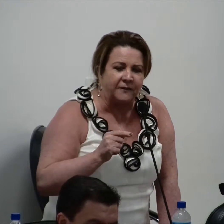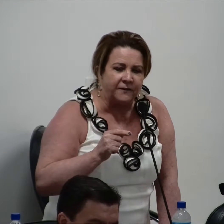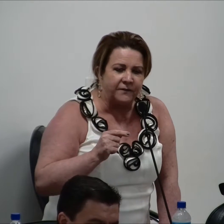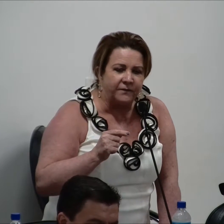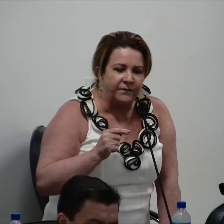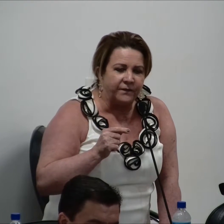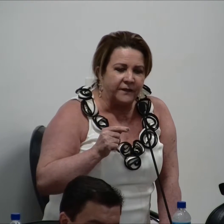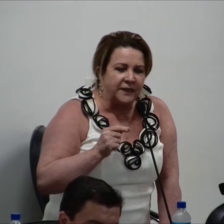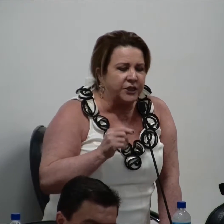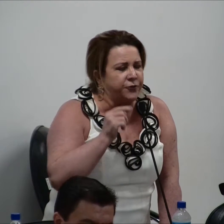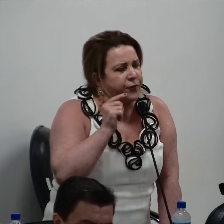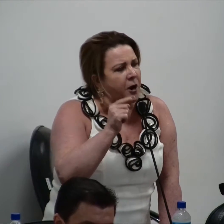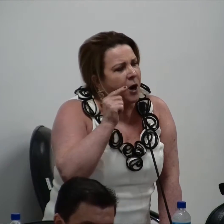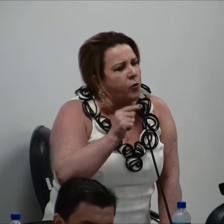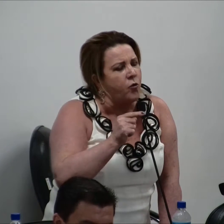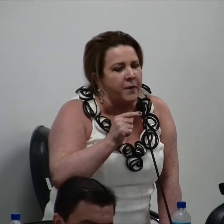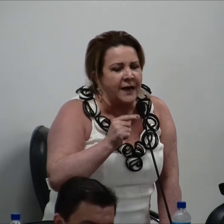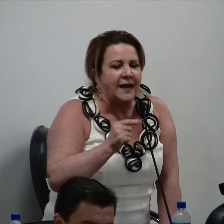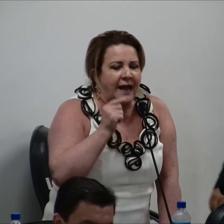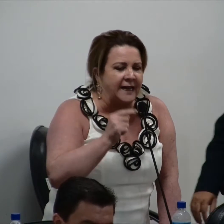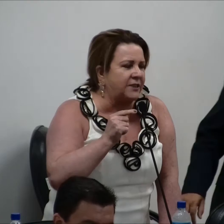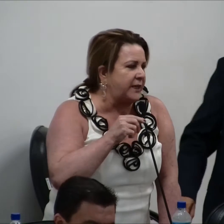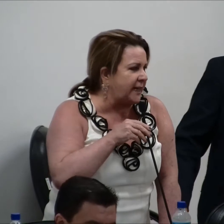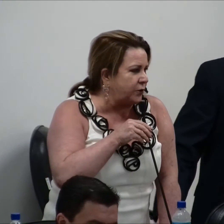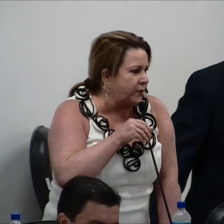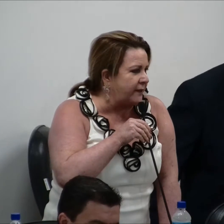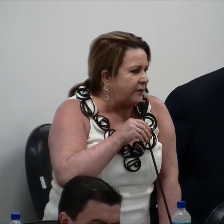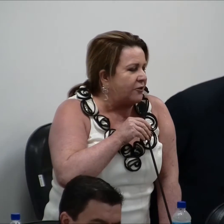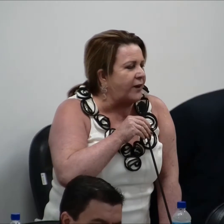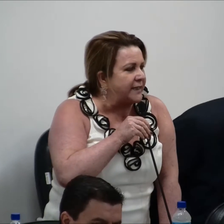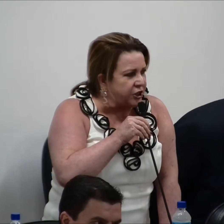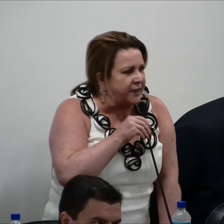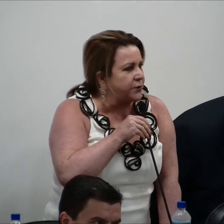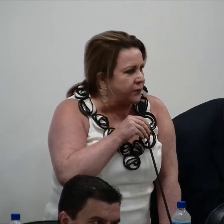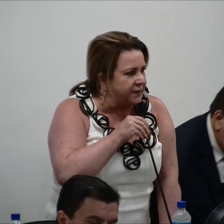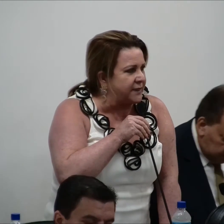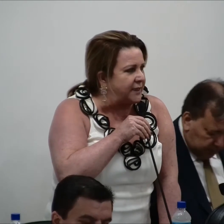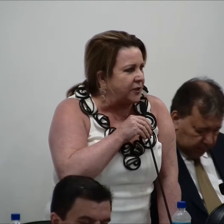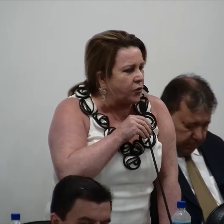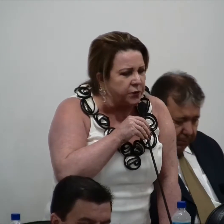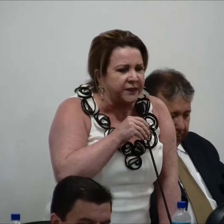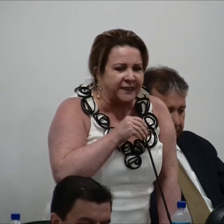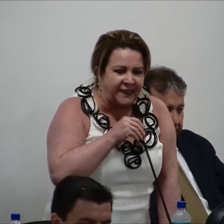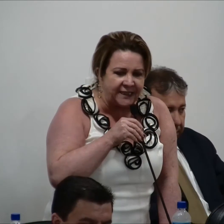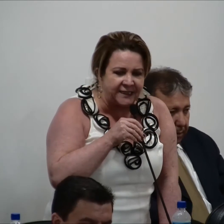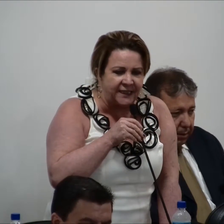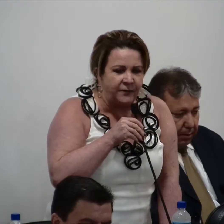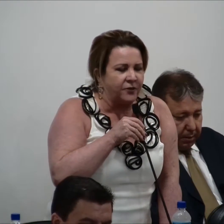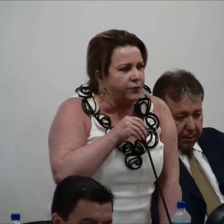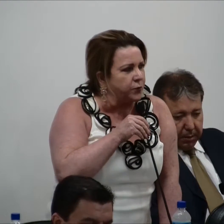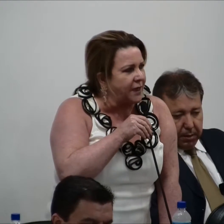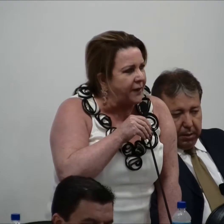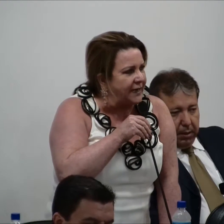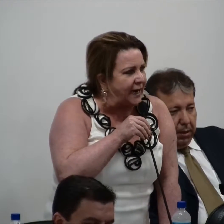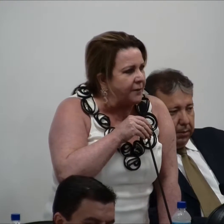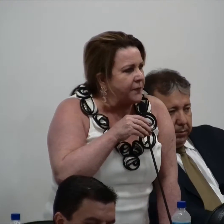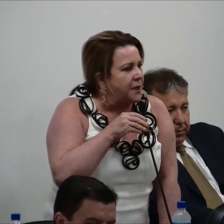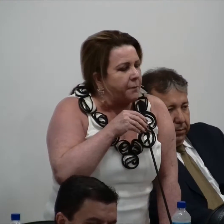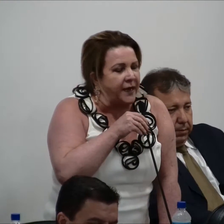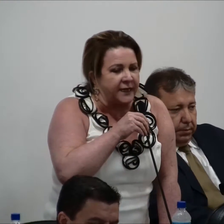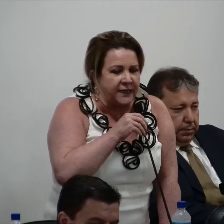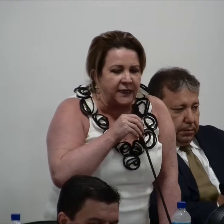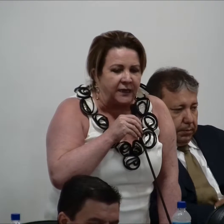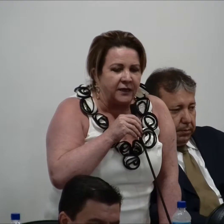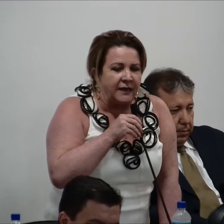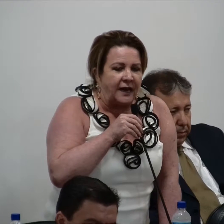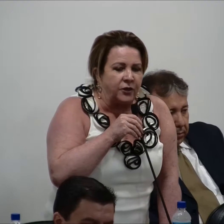defendi. E de forma alguma, essa vereadora vai deixar isso acontecer. Com certeza, vou trabalhar